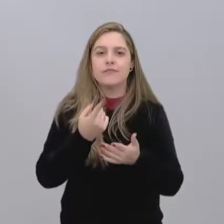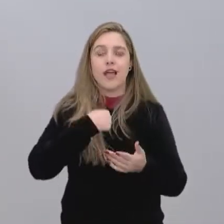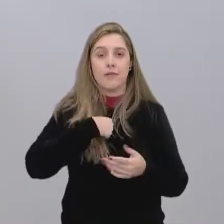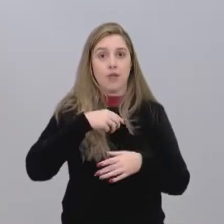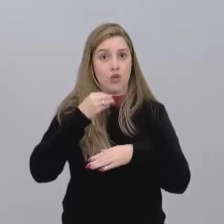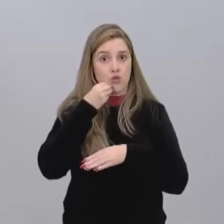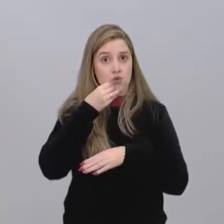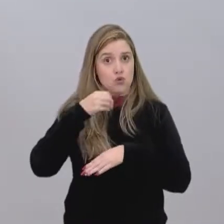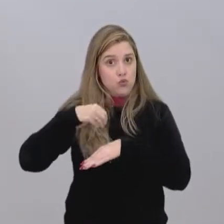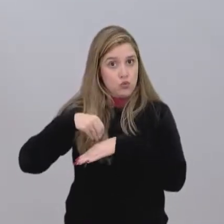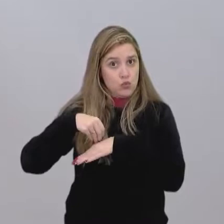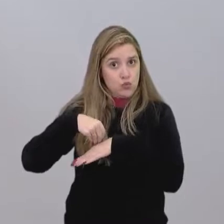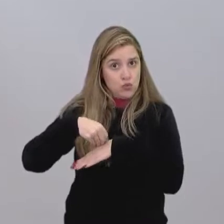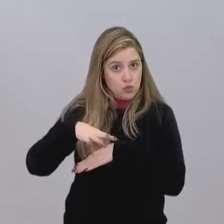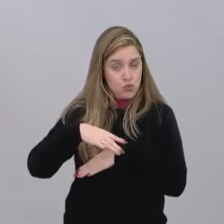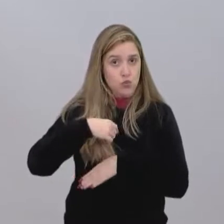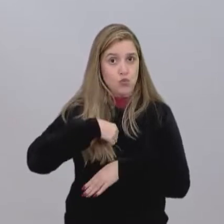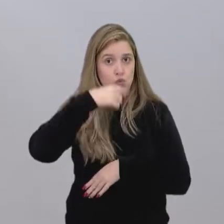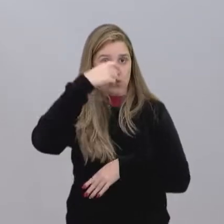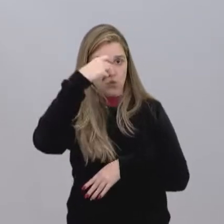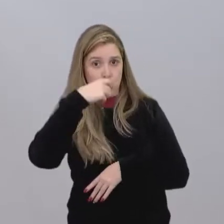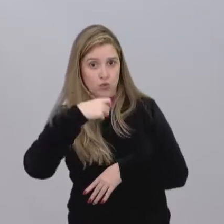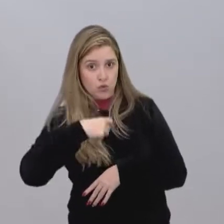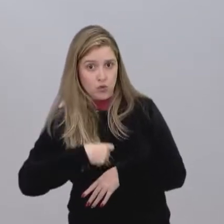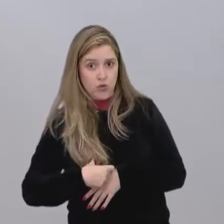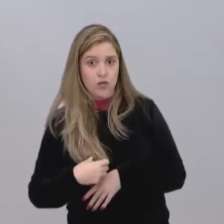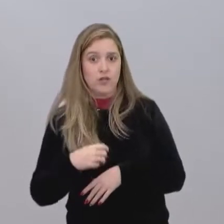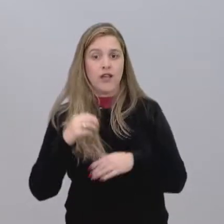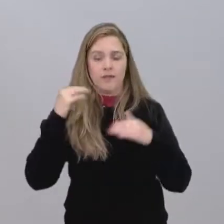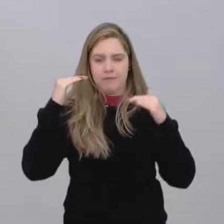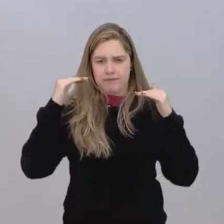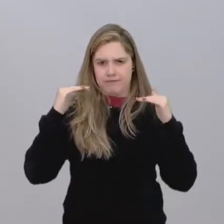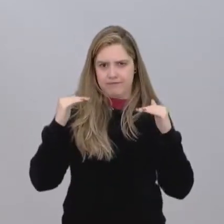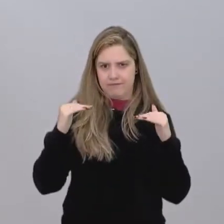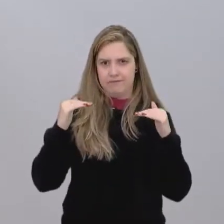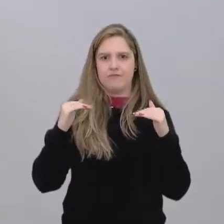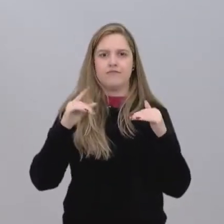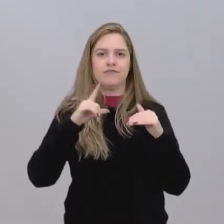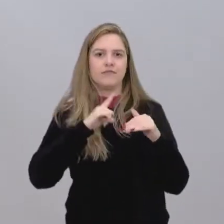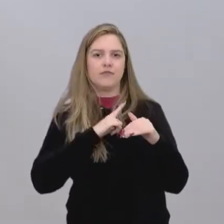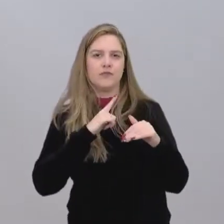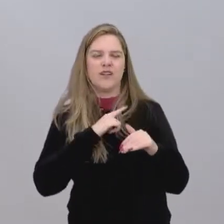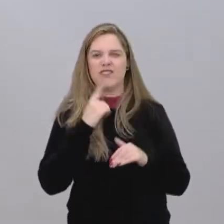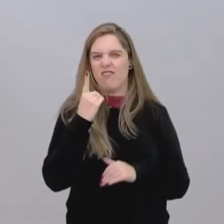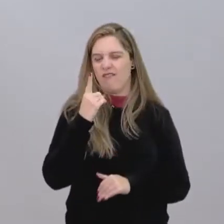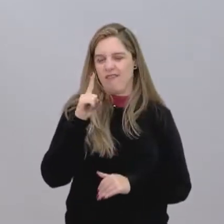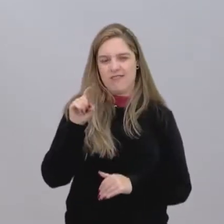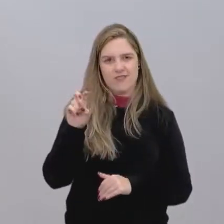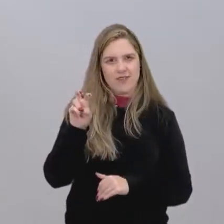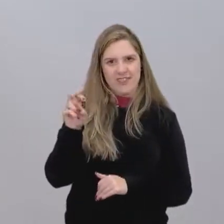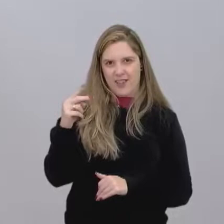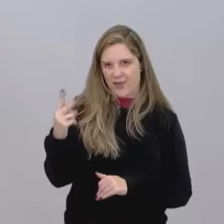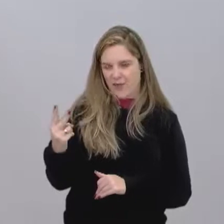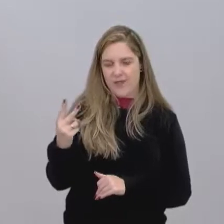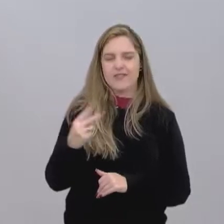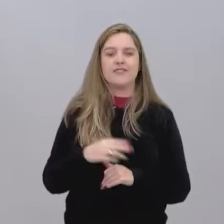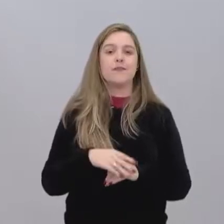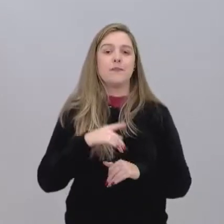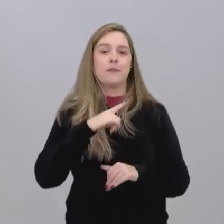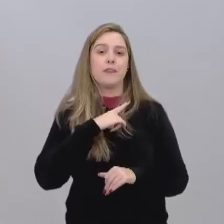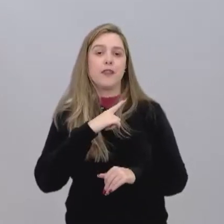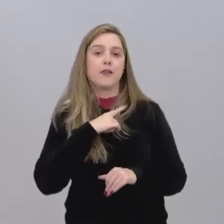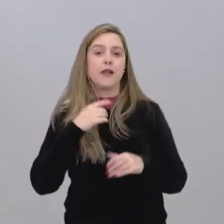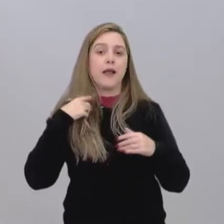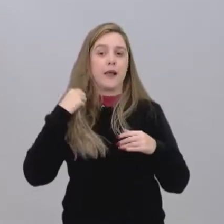descrição. Eu, então, sou uma pessoa aí de estatura baixa, tenho aí em torno de 1,52 m. Eu tenho